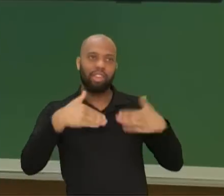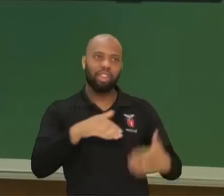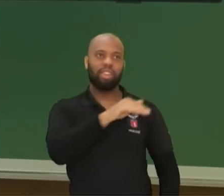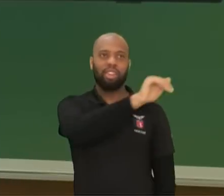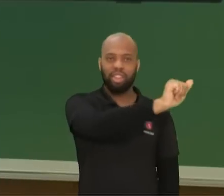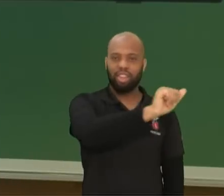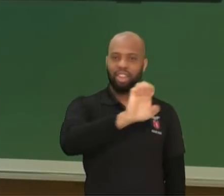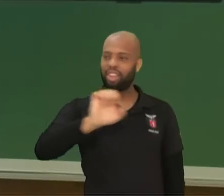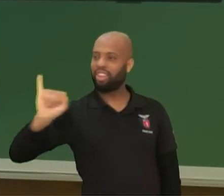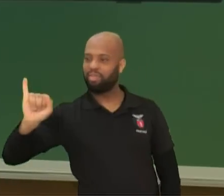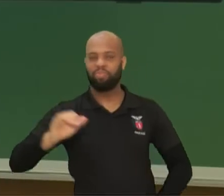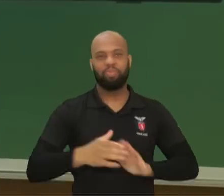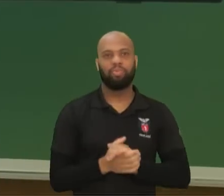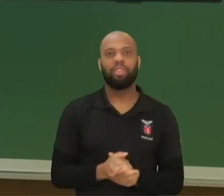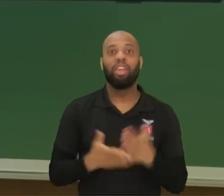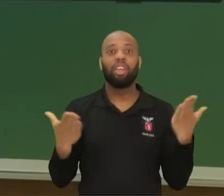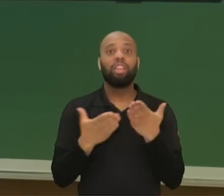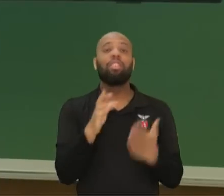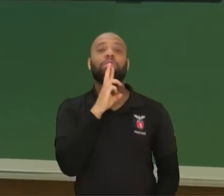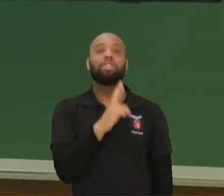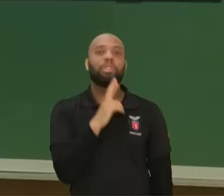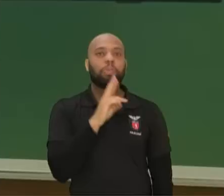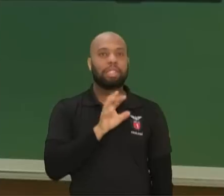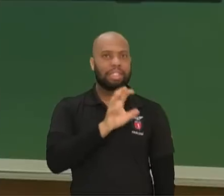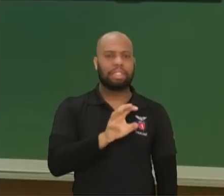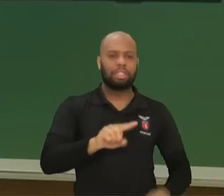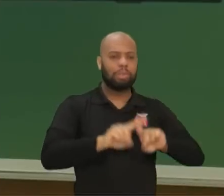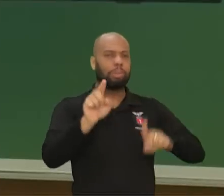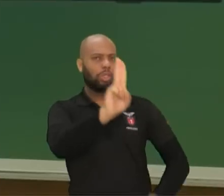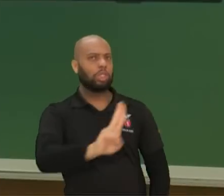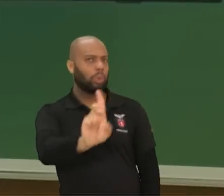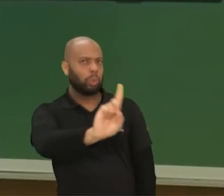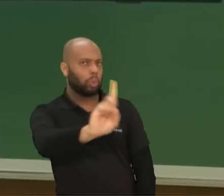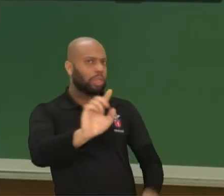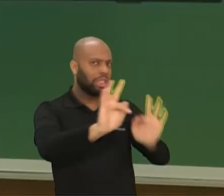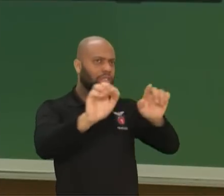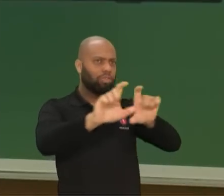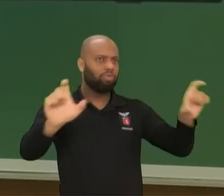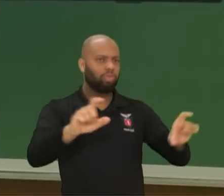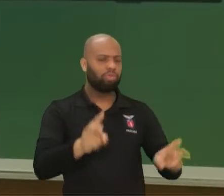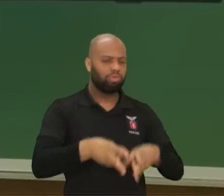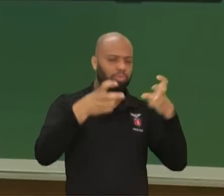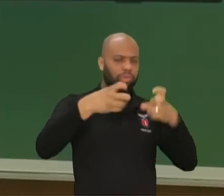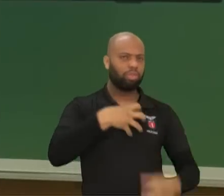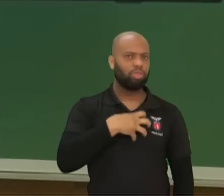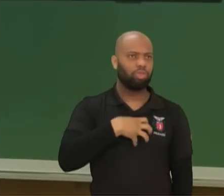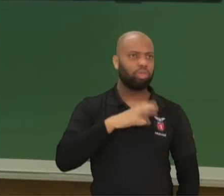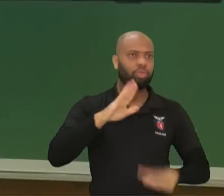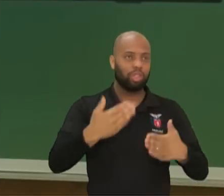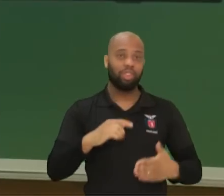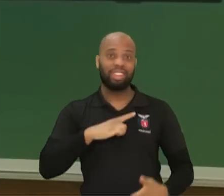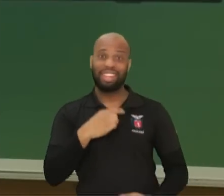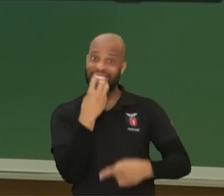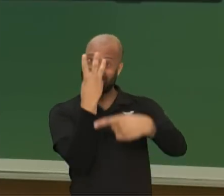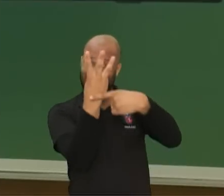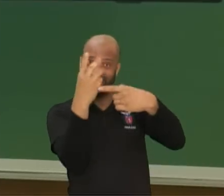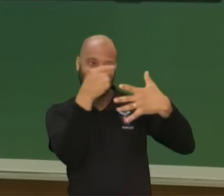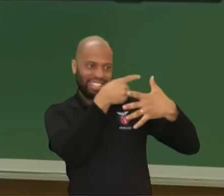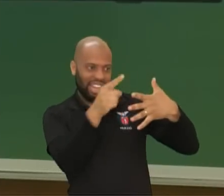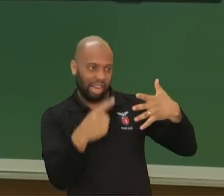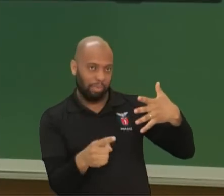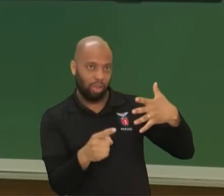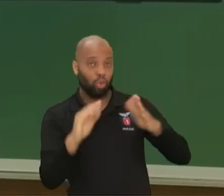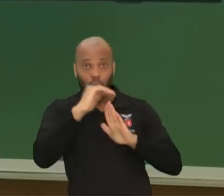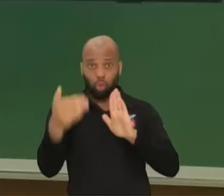E, I. Resolvendo isso sem o uso da fórmula, observem com a professora 3 elementos de